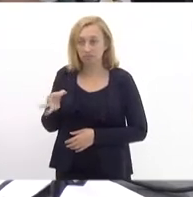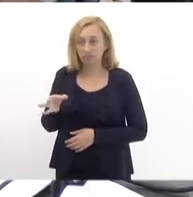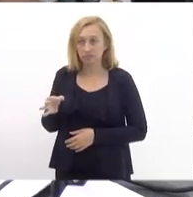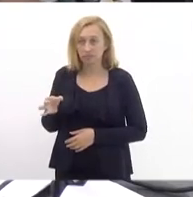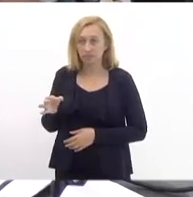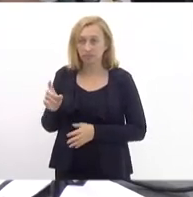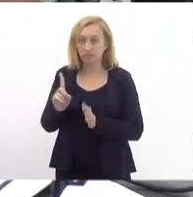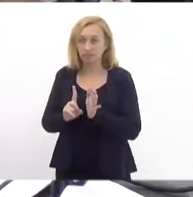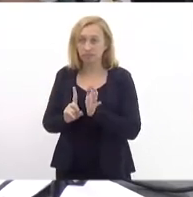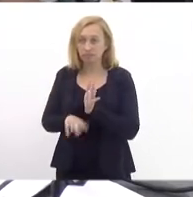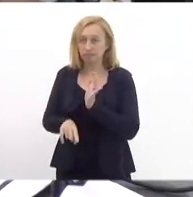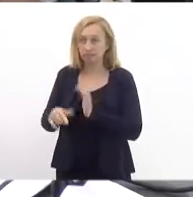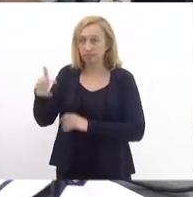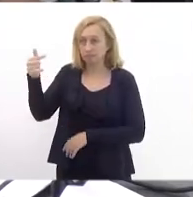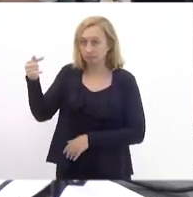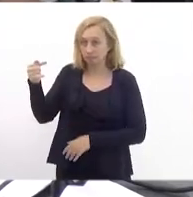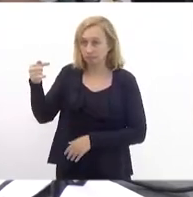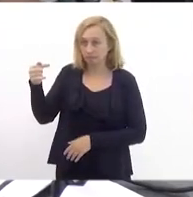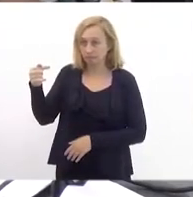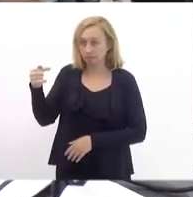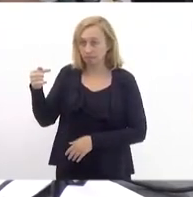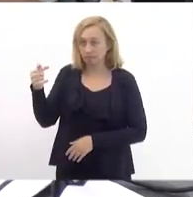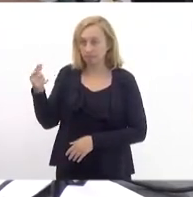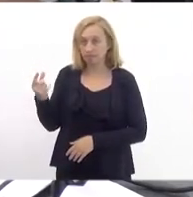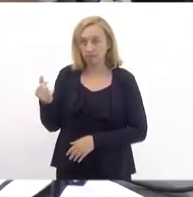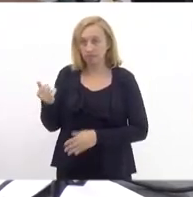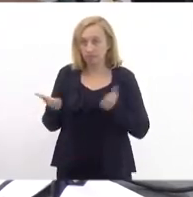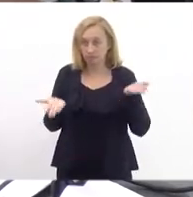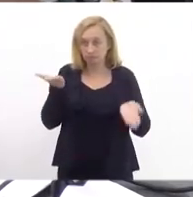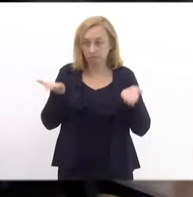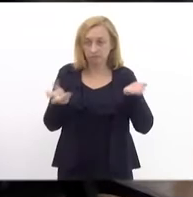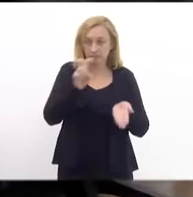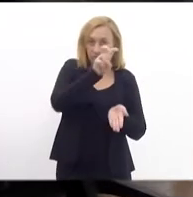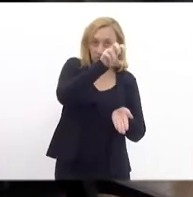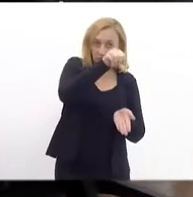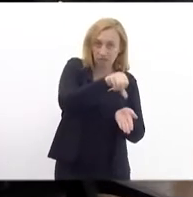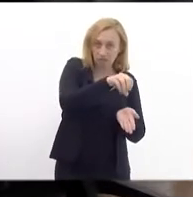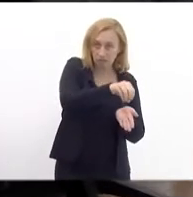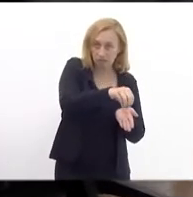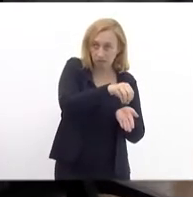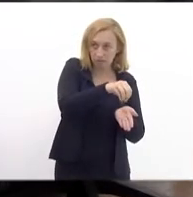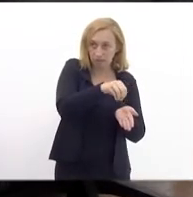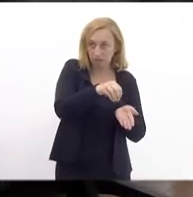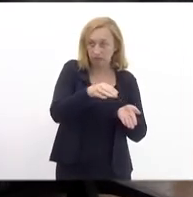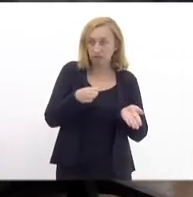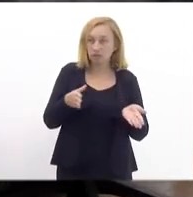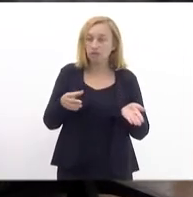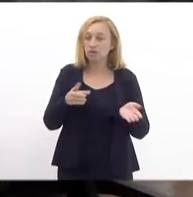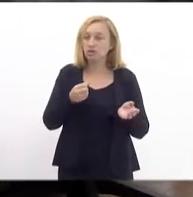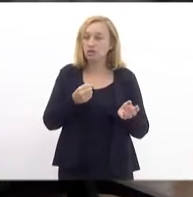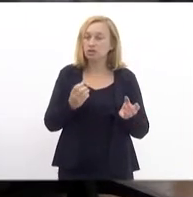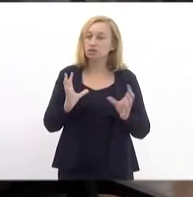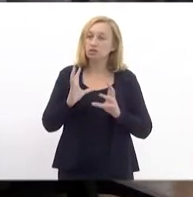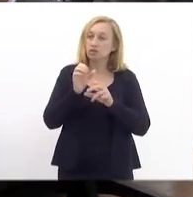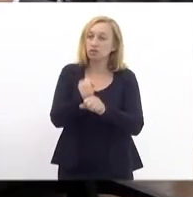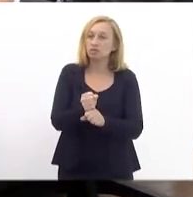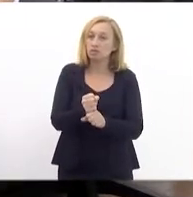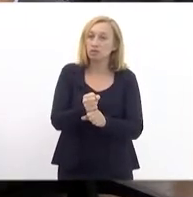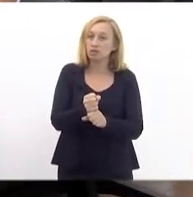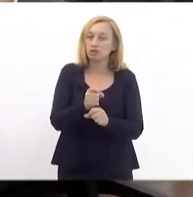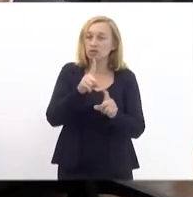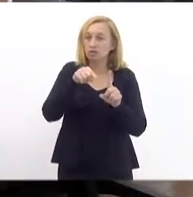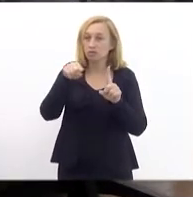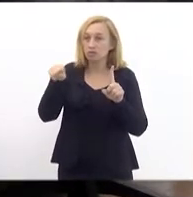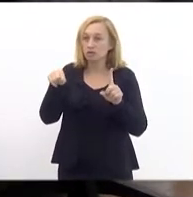inferior a 7, porque a tarifa de equilíbrio é 5,90, e se aplicasse os índices, eu calculei aqui, é